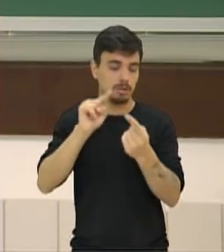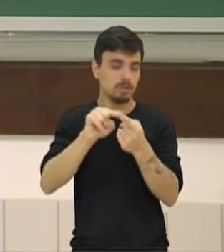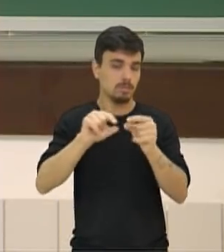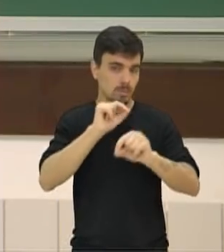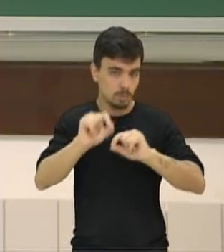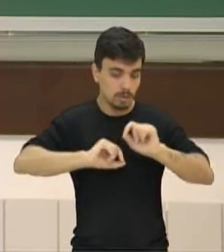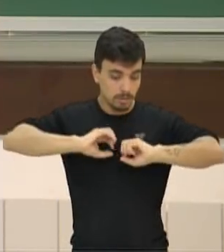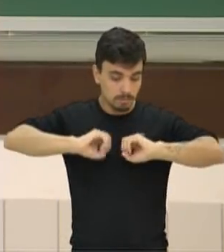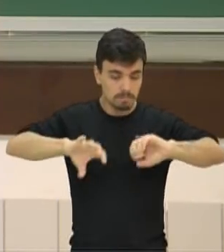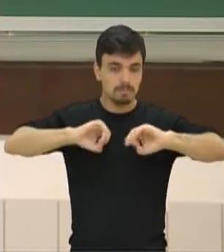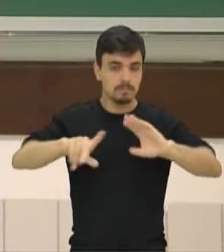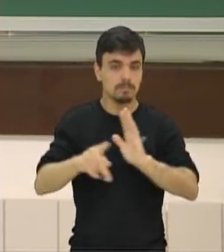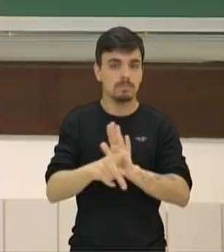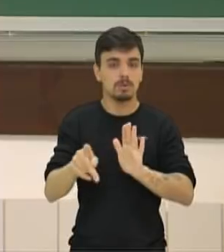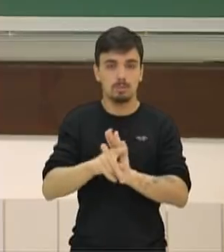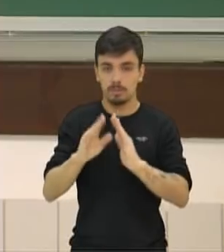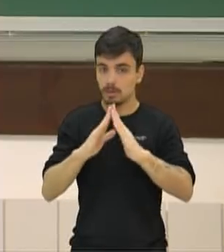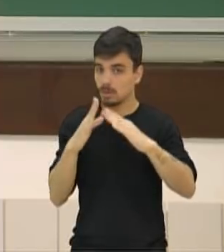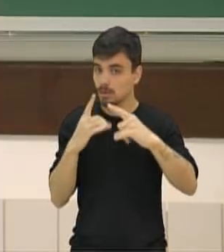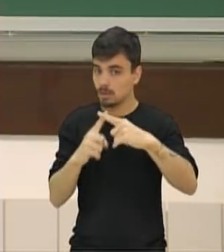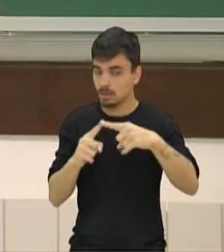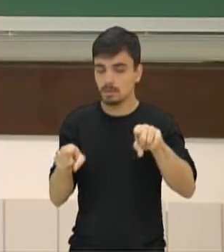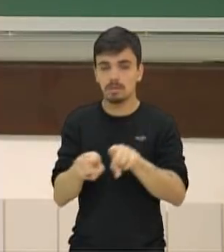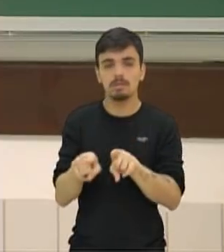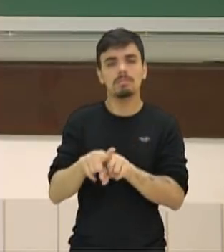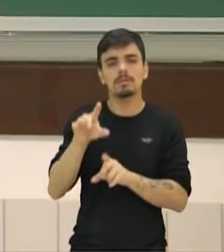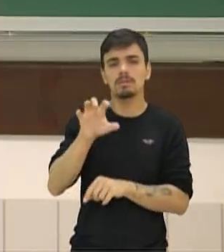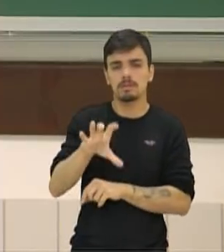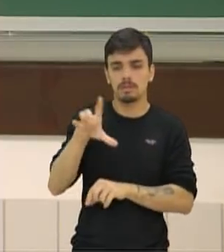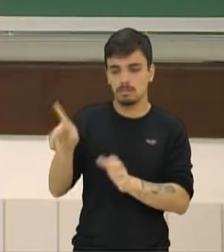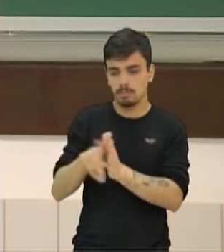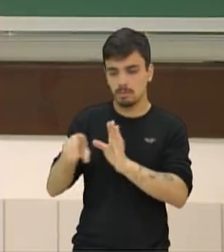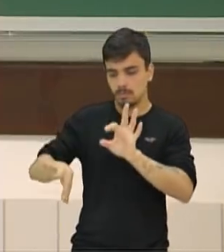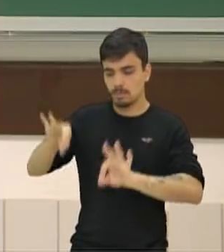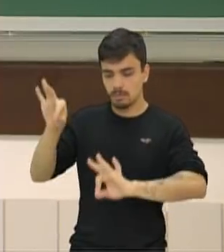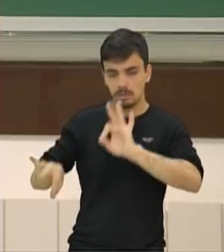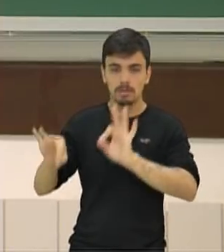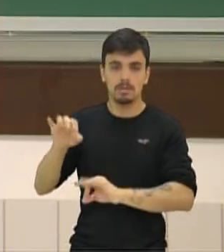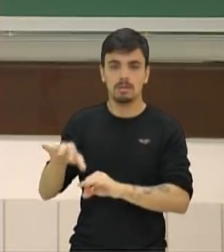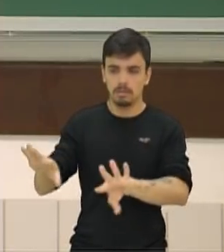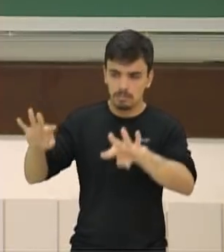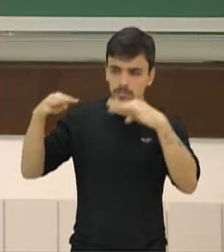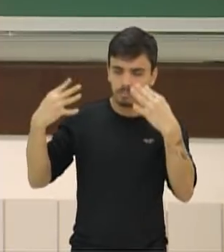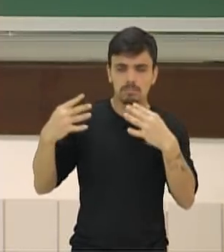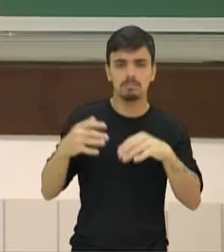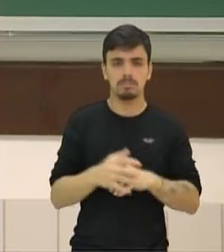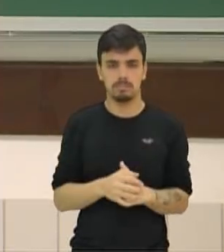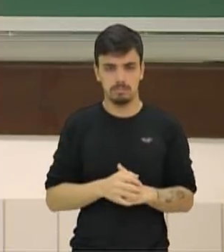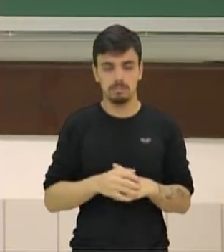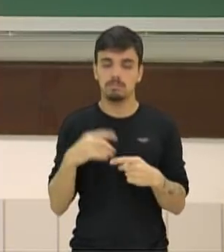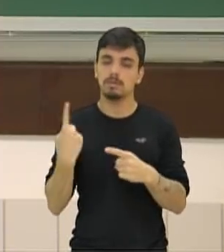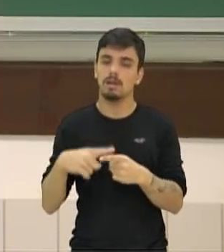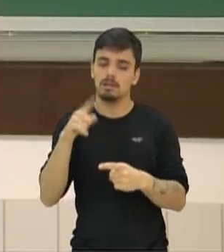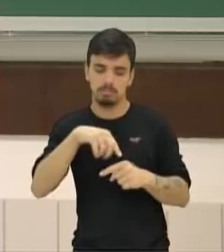passar o ensinamento da igreja, né? E assim, com o teatro, chamar mais atenção, né? Porque é diferente, né, de eu fazer, por